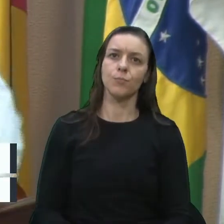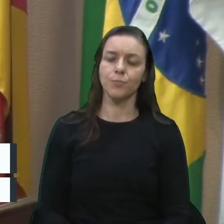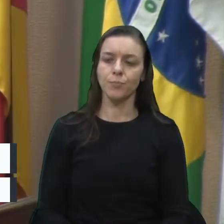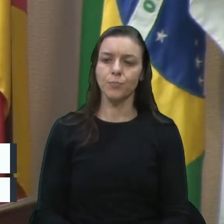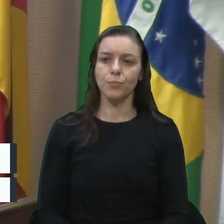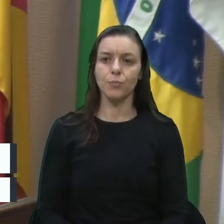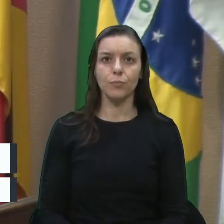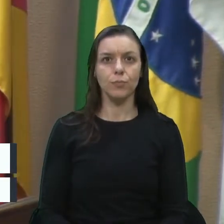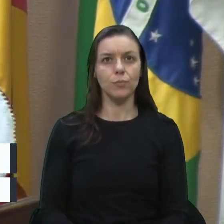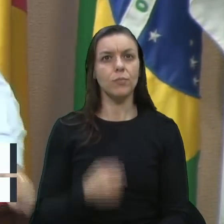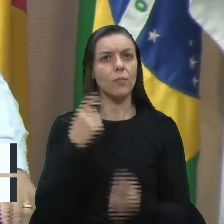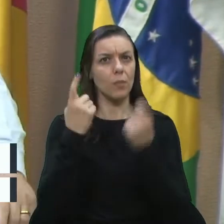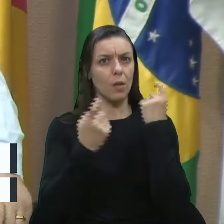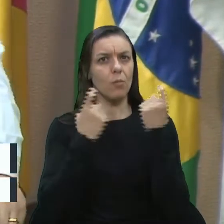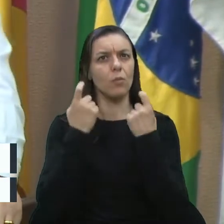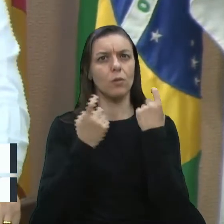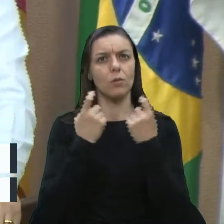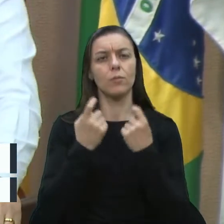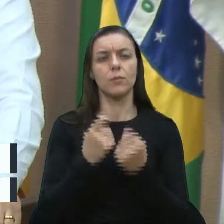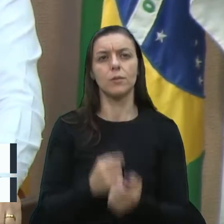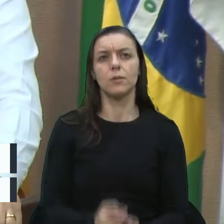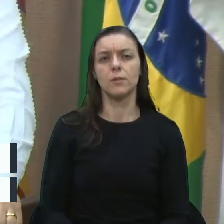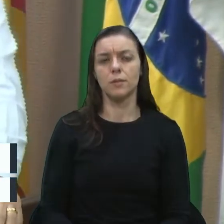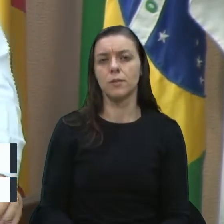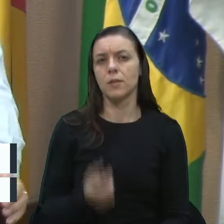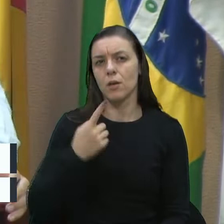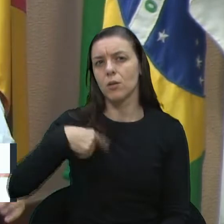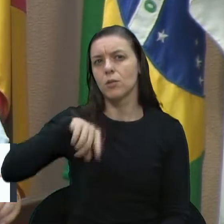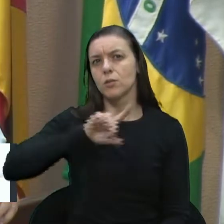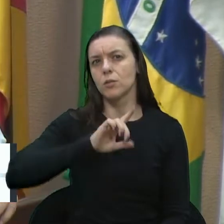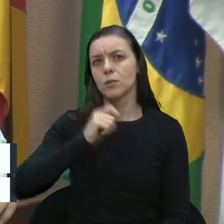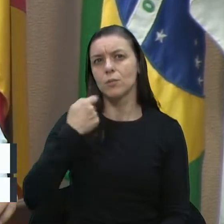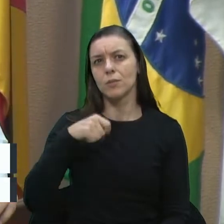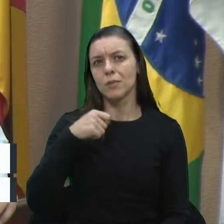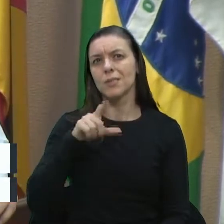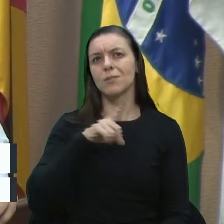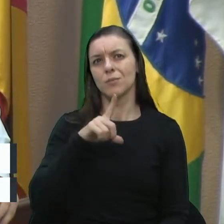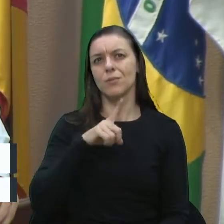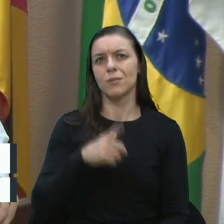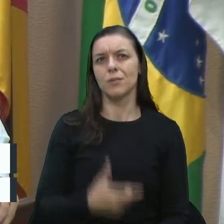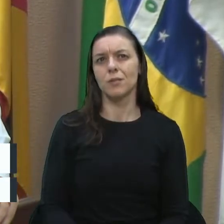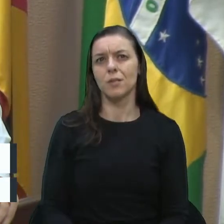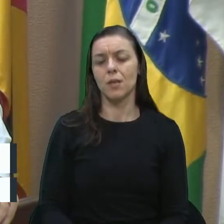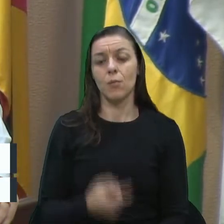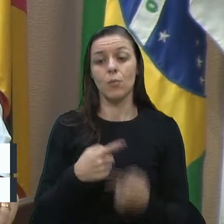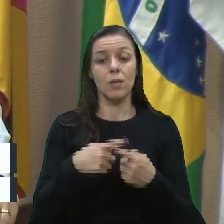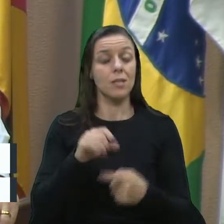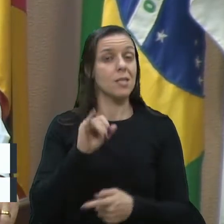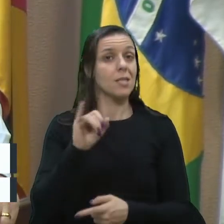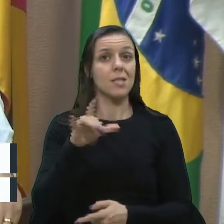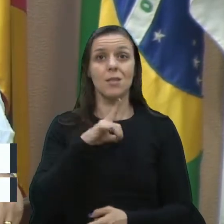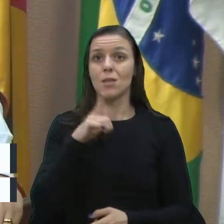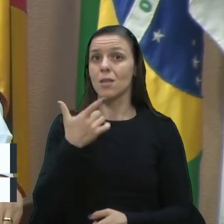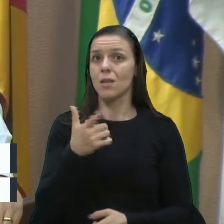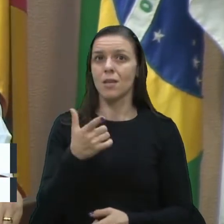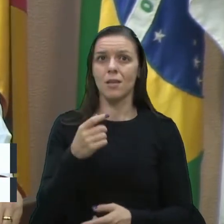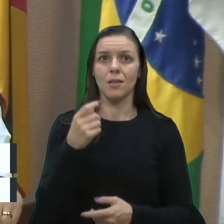E essa preocupação a gente precisa ter, porque se nós não tivermos um